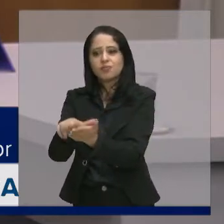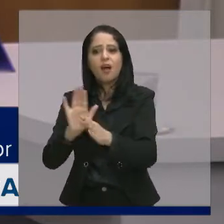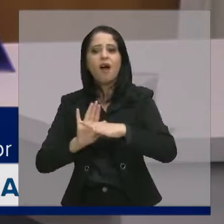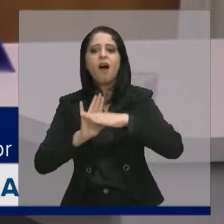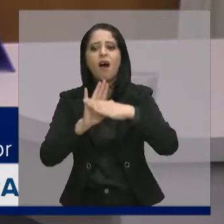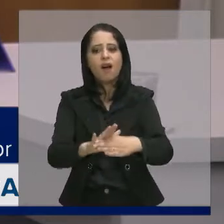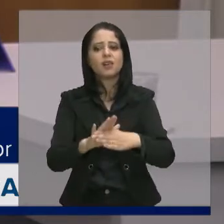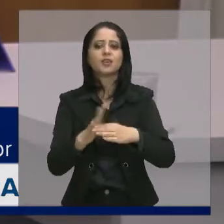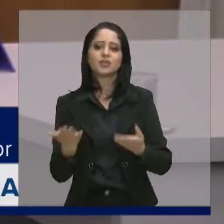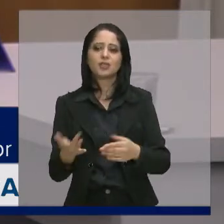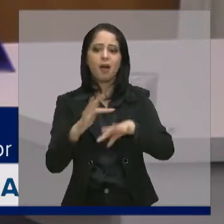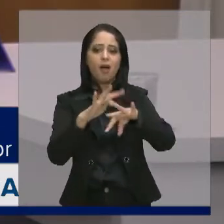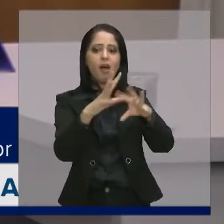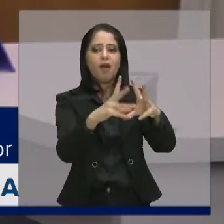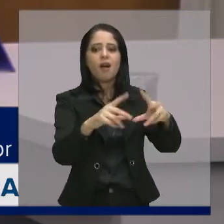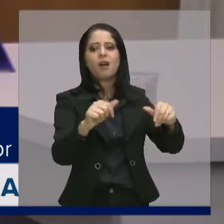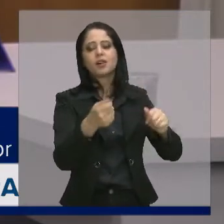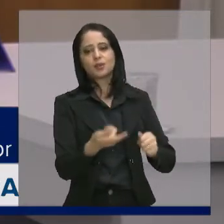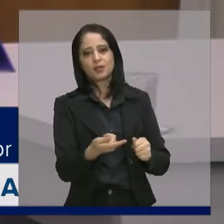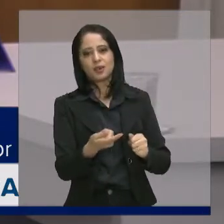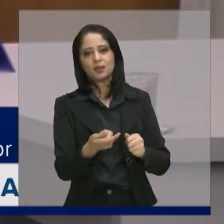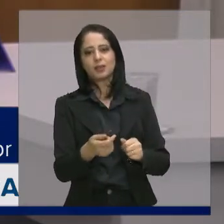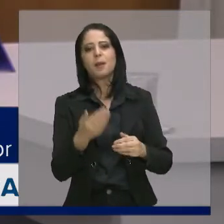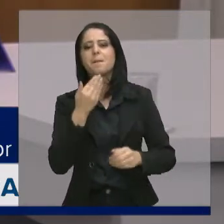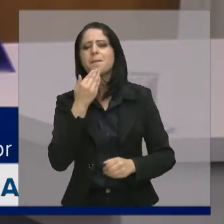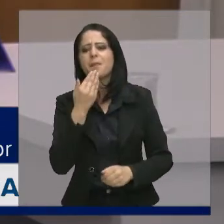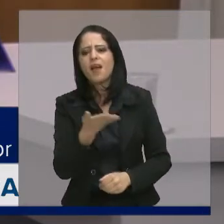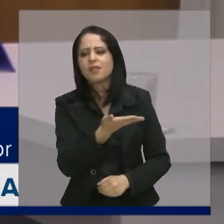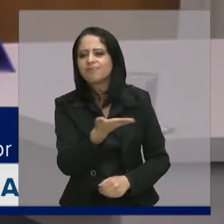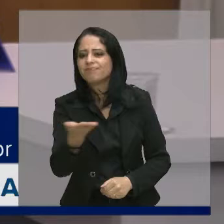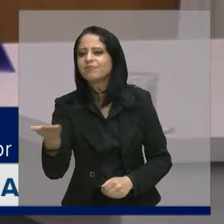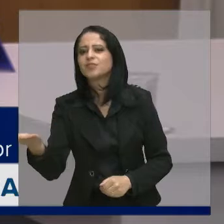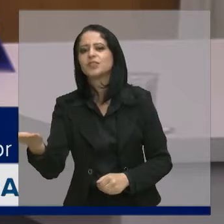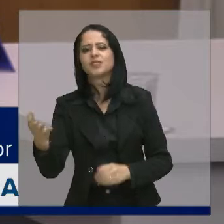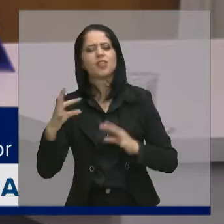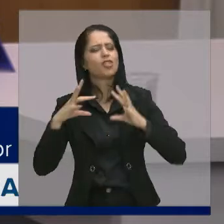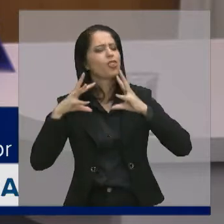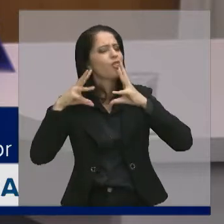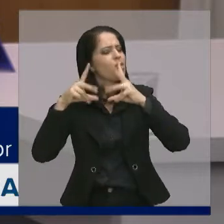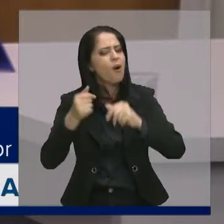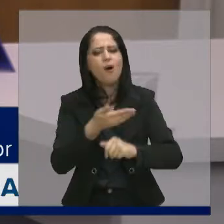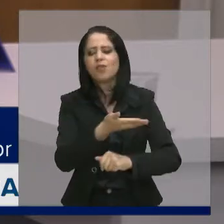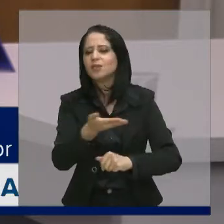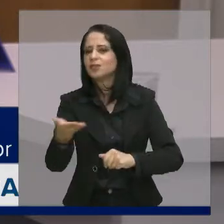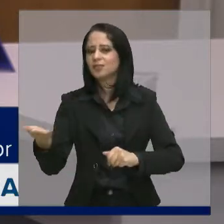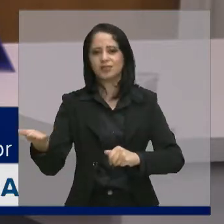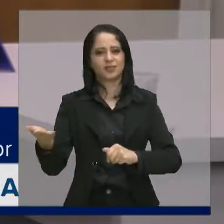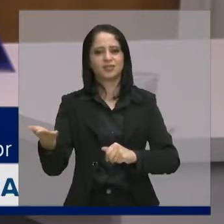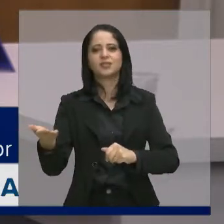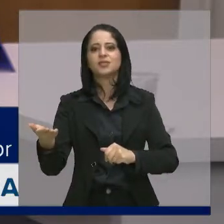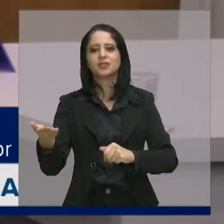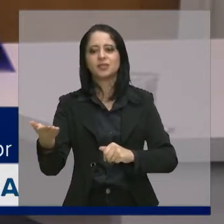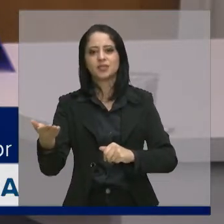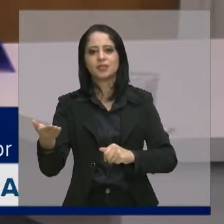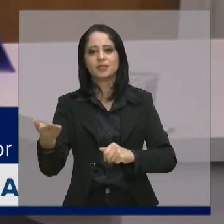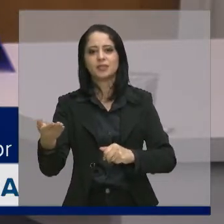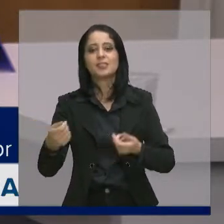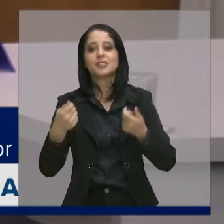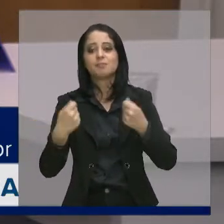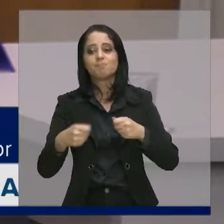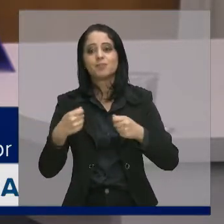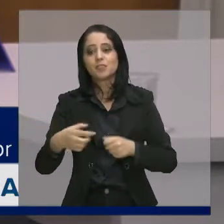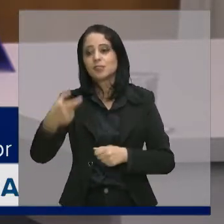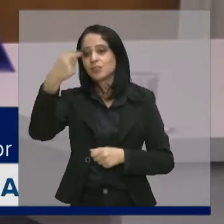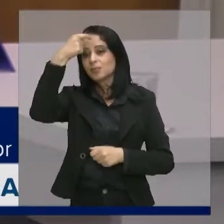difícil no leito de hospital. Então faço aqui um apelo a todos nós para que nós possamos tomar